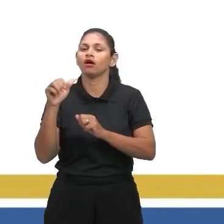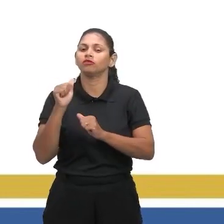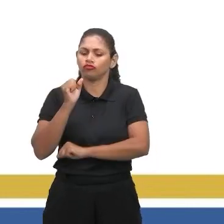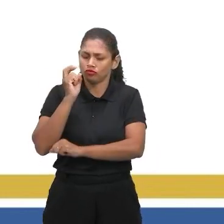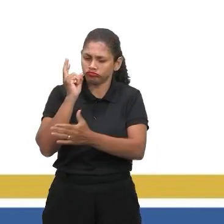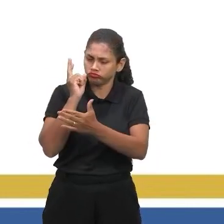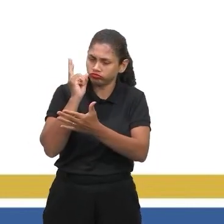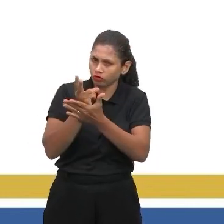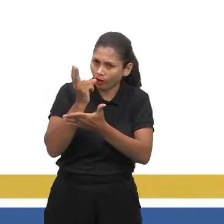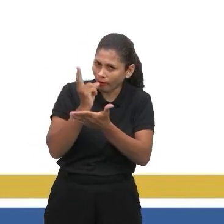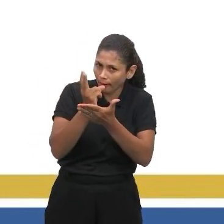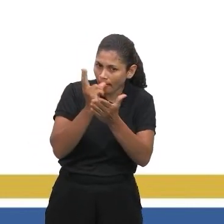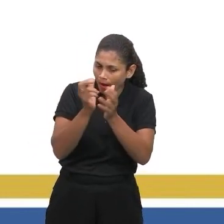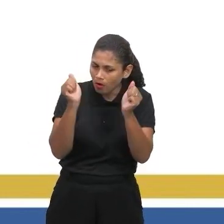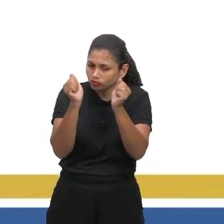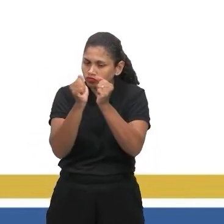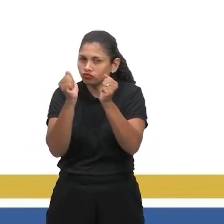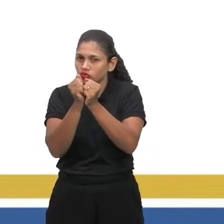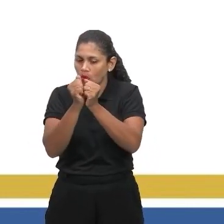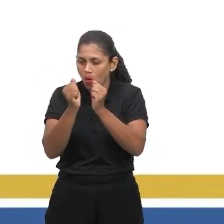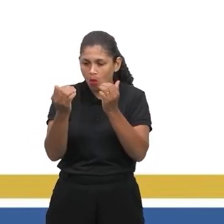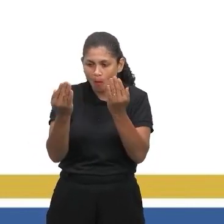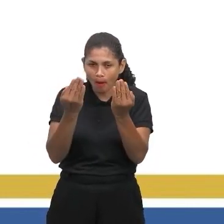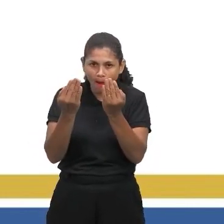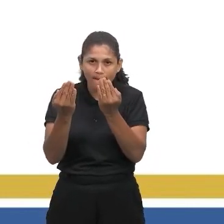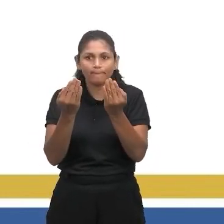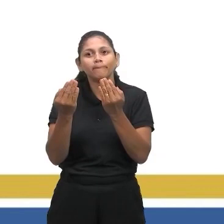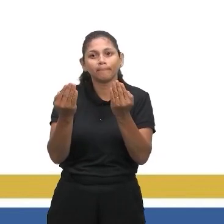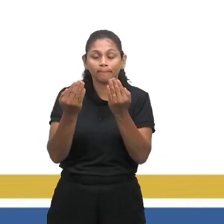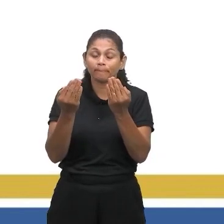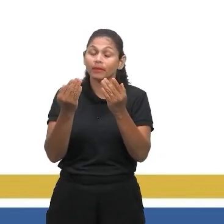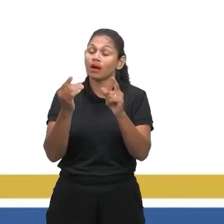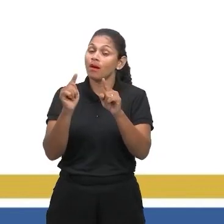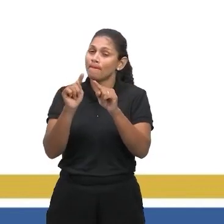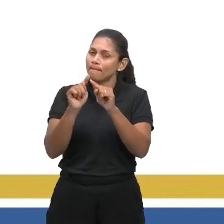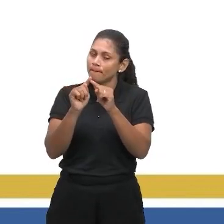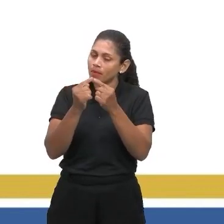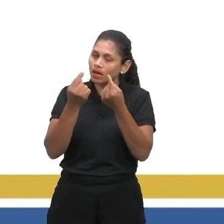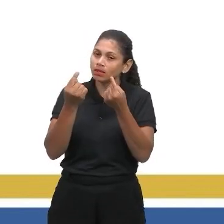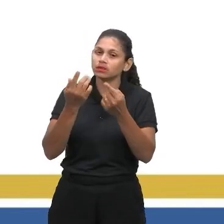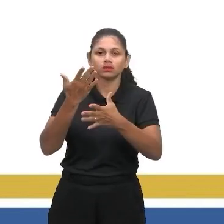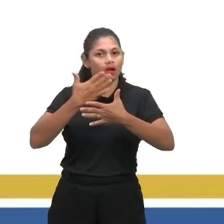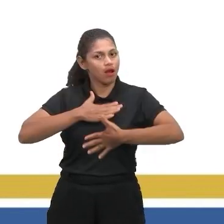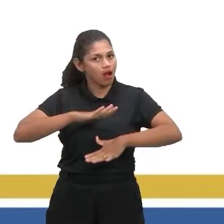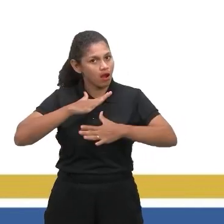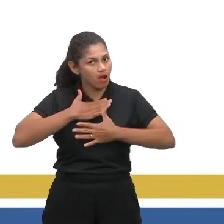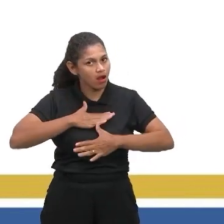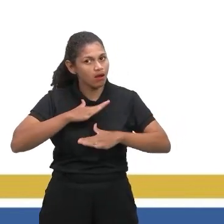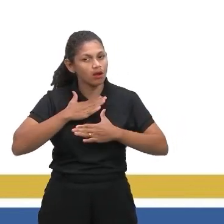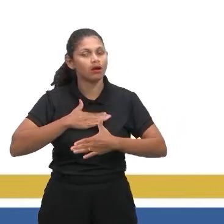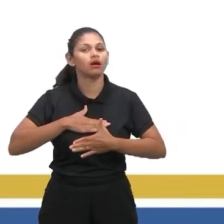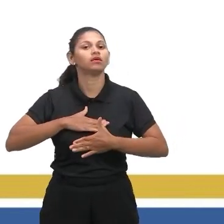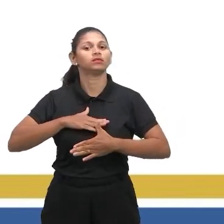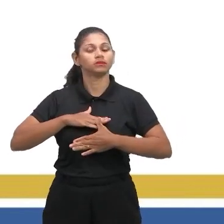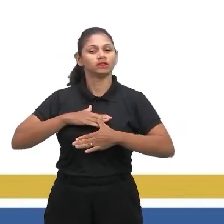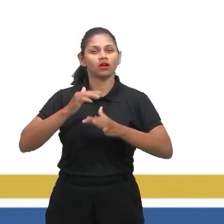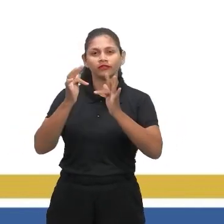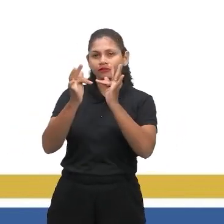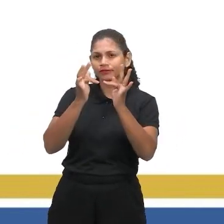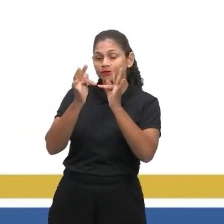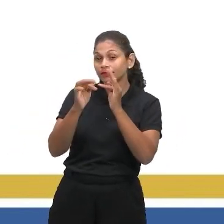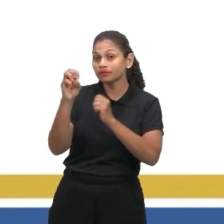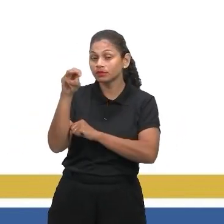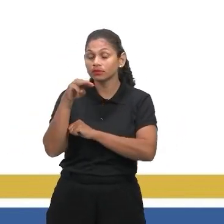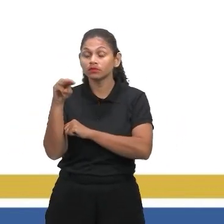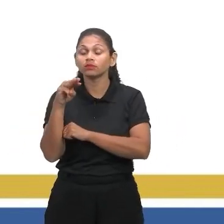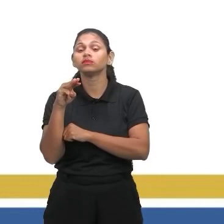metendo chute em você na hora da sua prova, mas não se preocupe, muita calma nessa hora. Por quê? A física e a matemática ela sempre